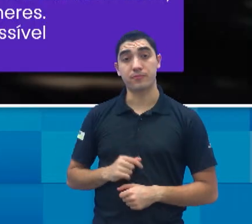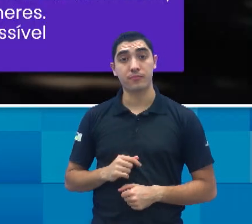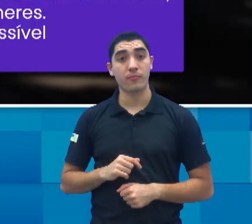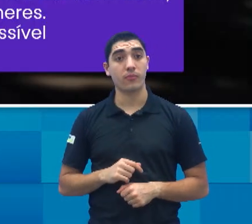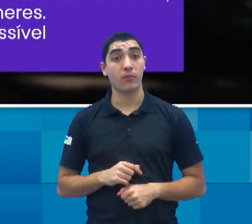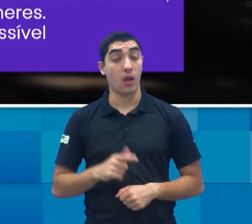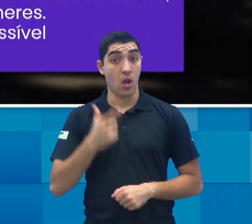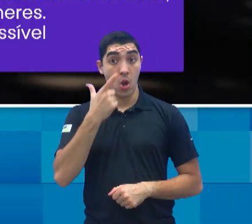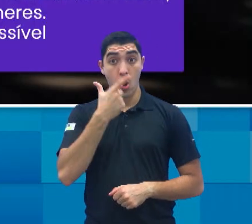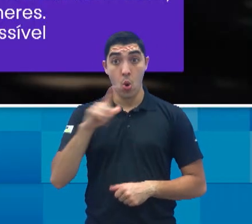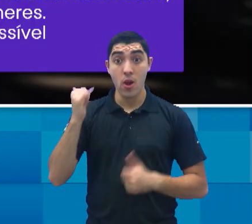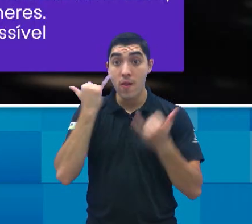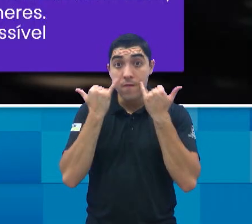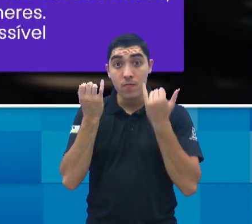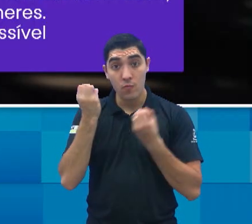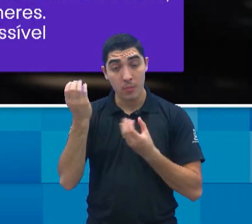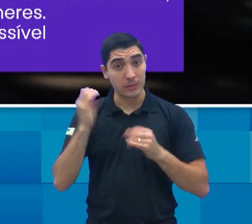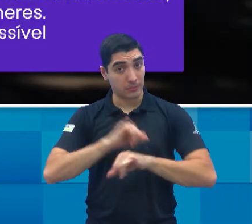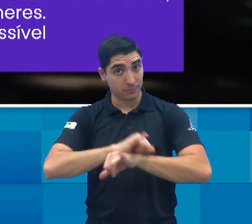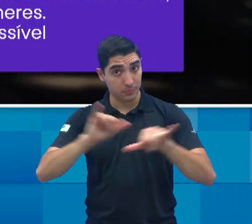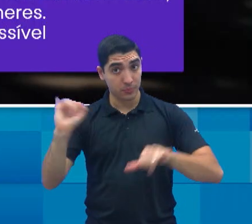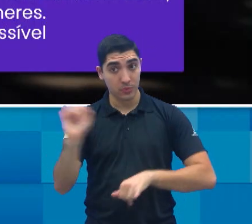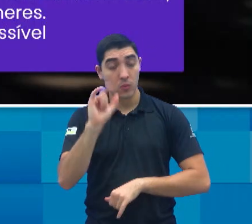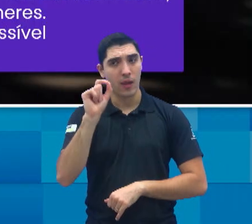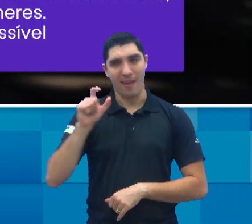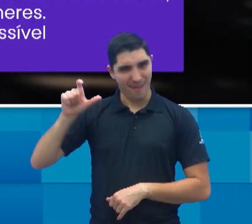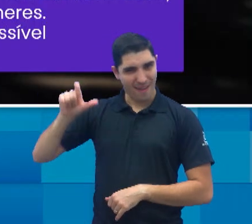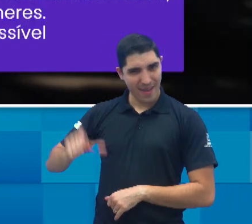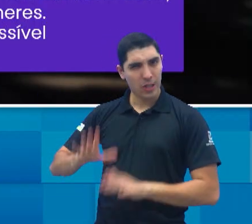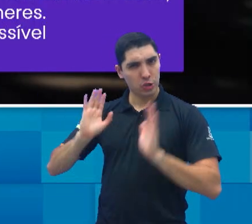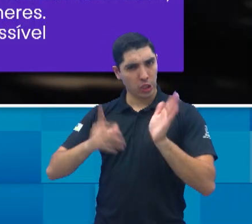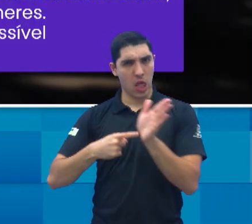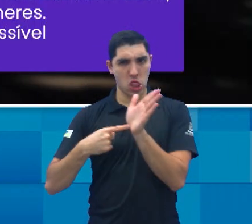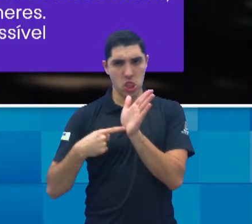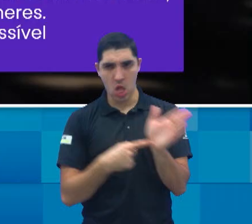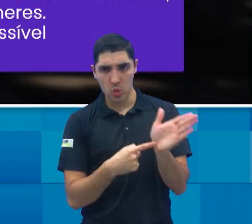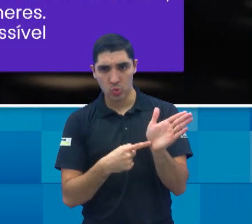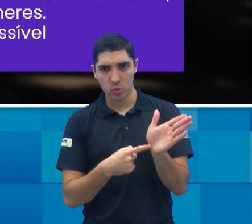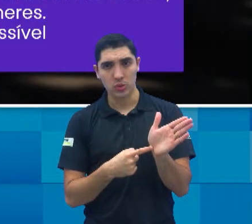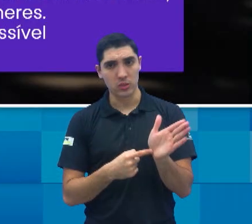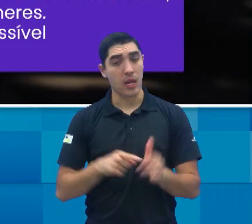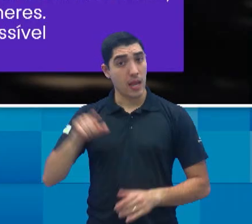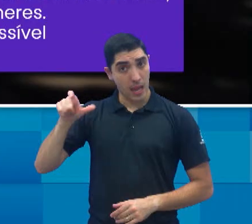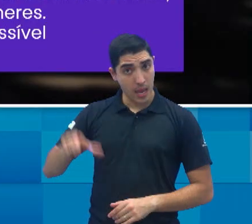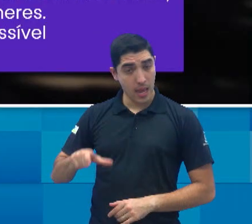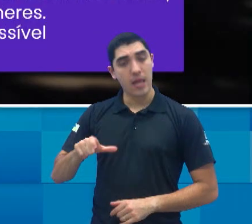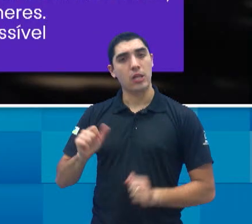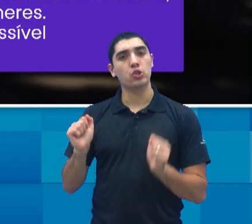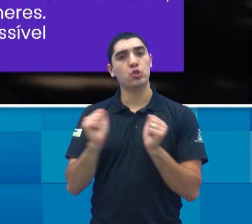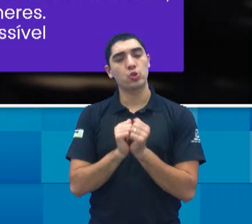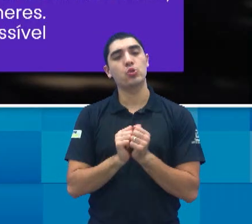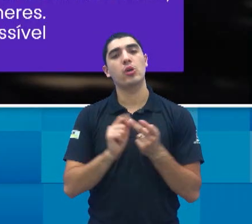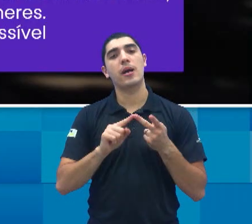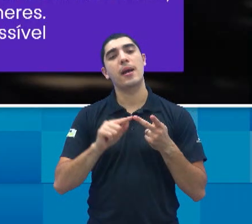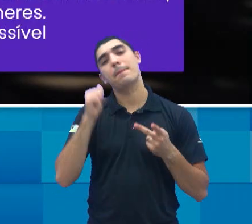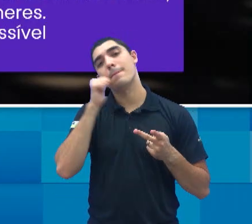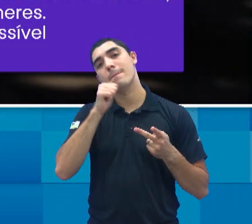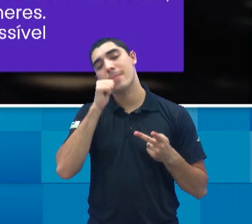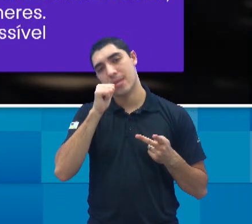uma informação importante. Quando ela fez o BO, ela e a menina, a cobradora